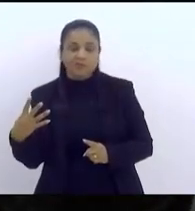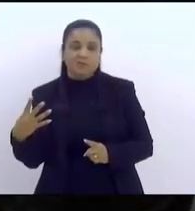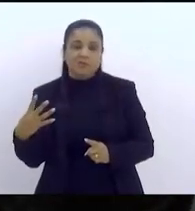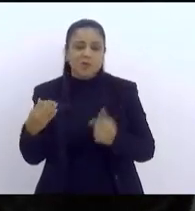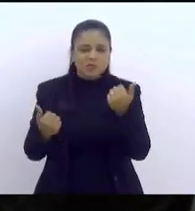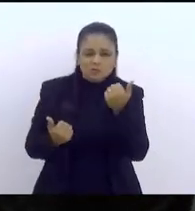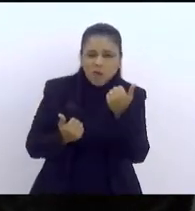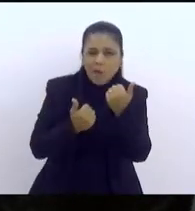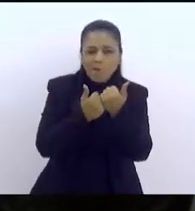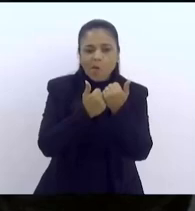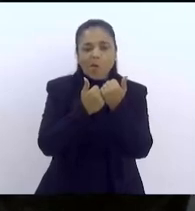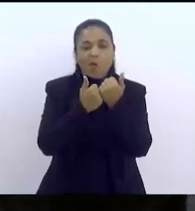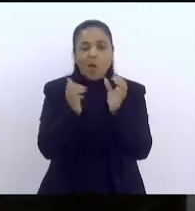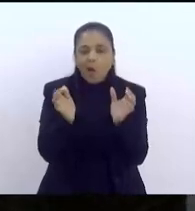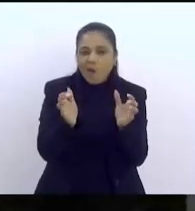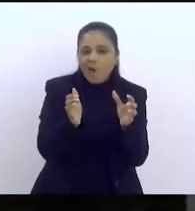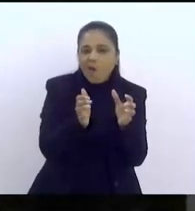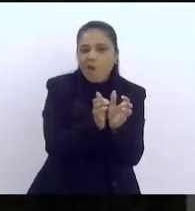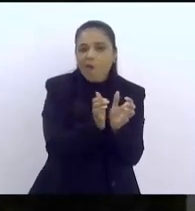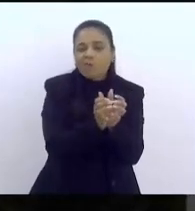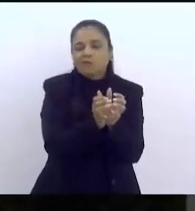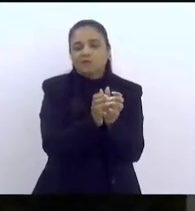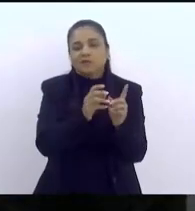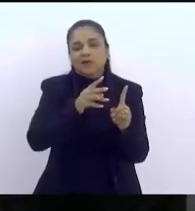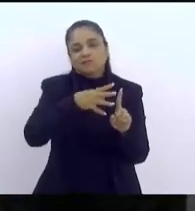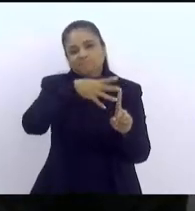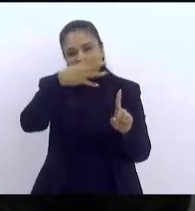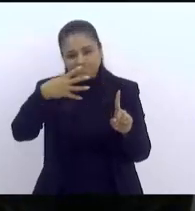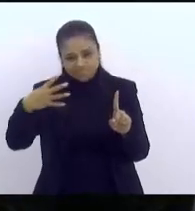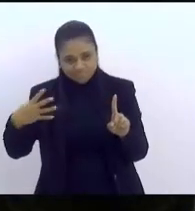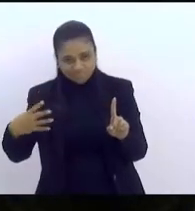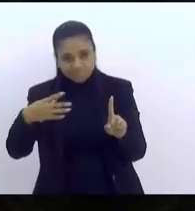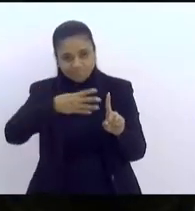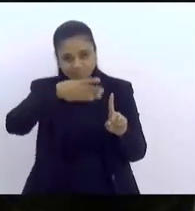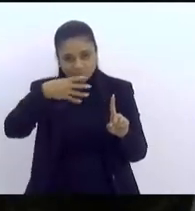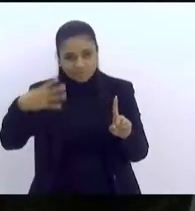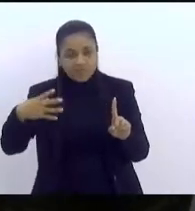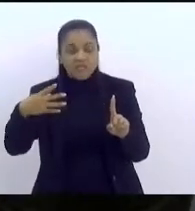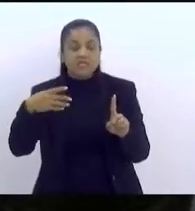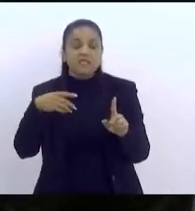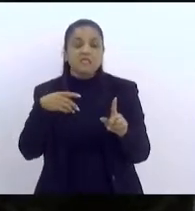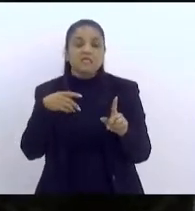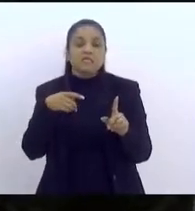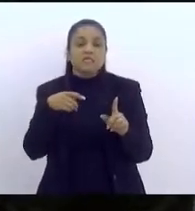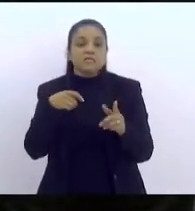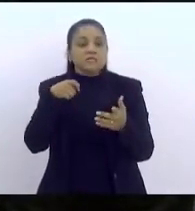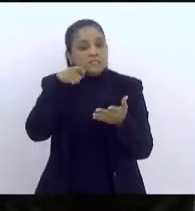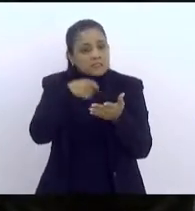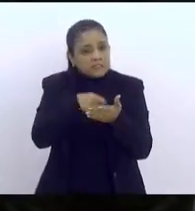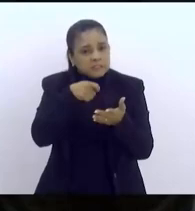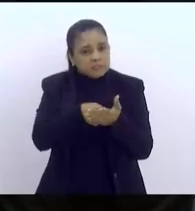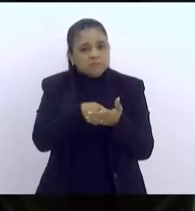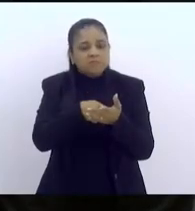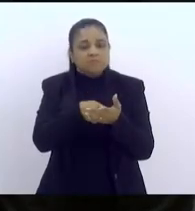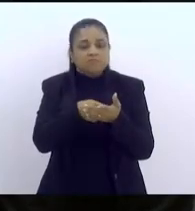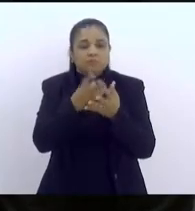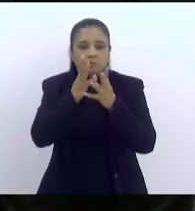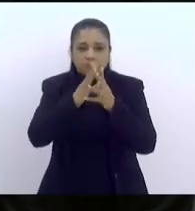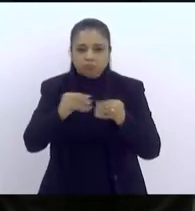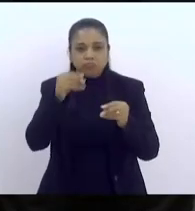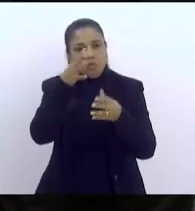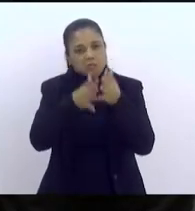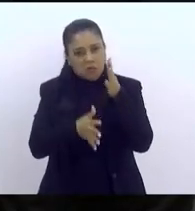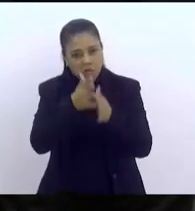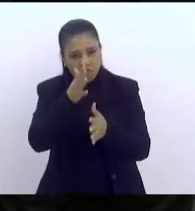à comunidade LGBTQIA+, queria insistir em desfazer essa confusão que, se não é por má fé,